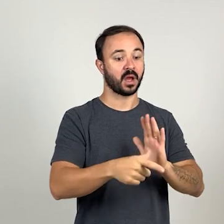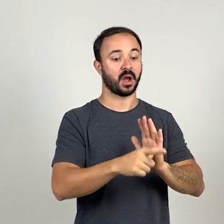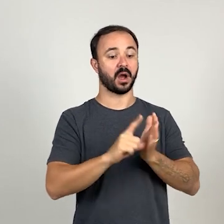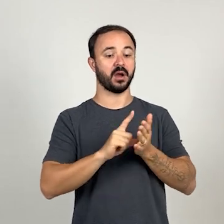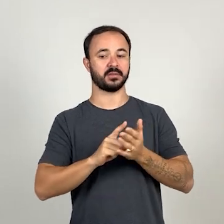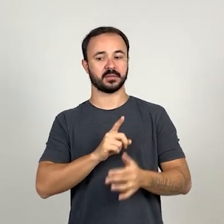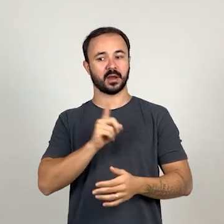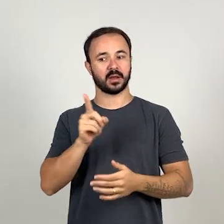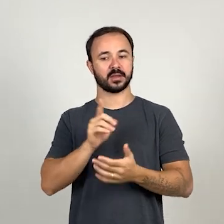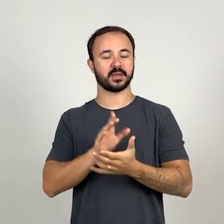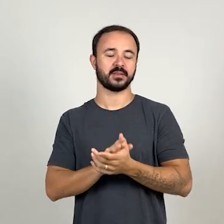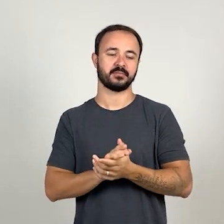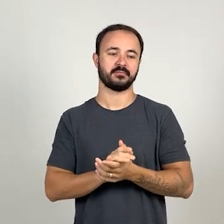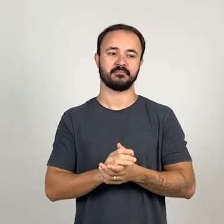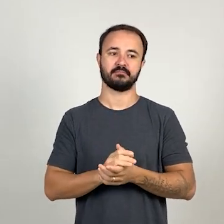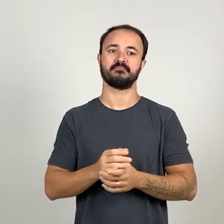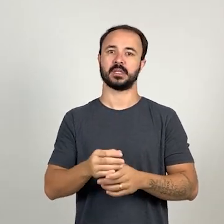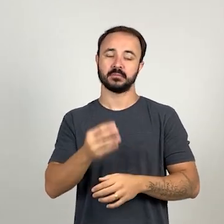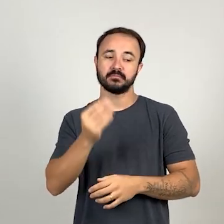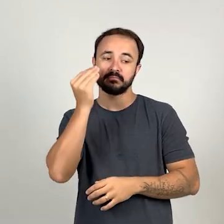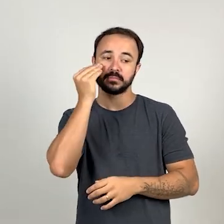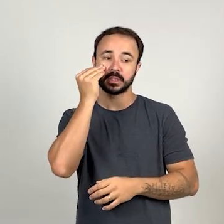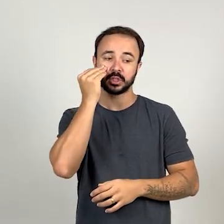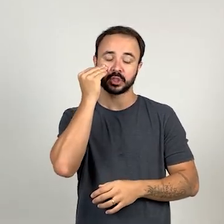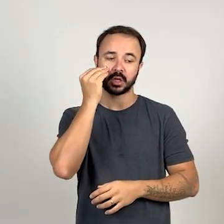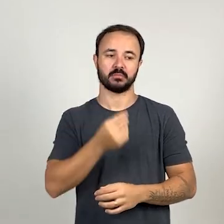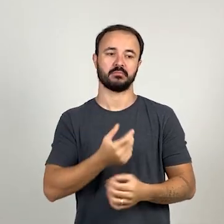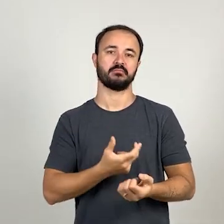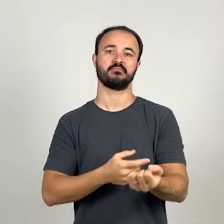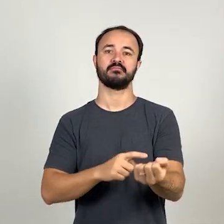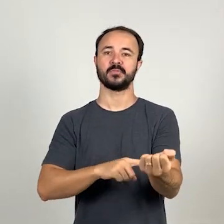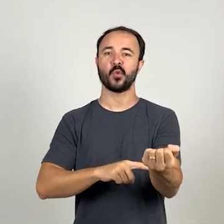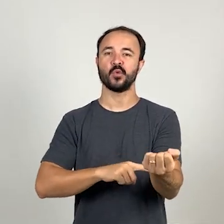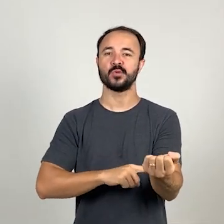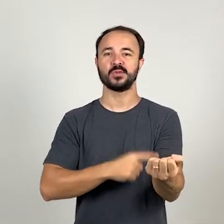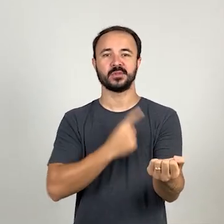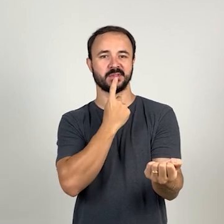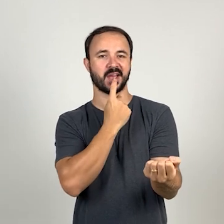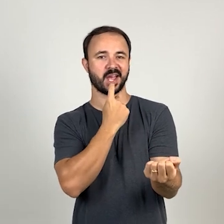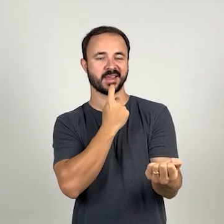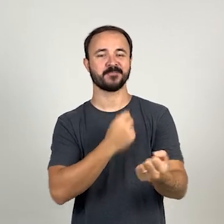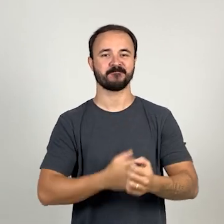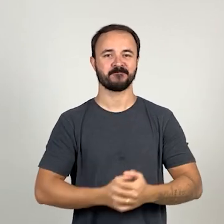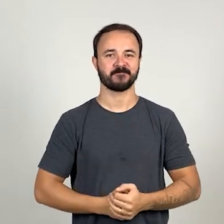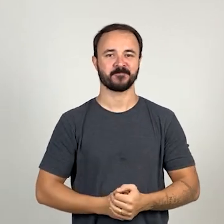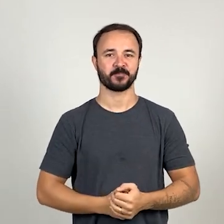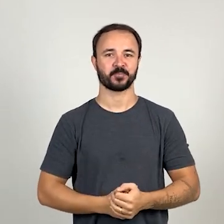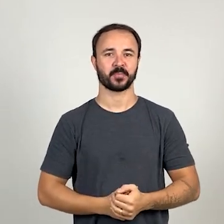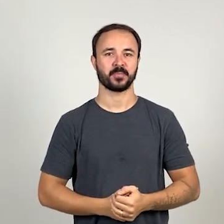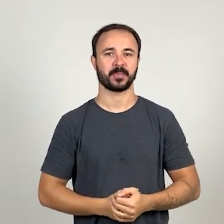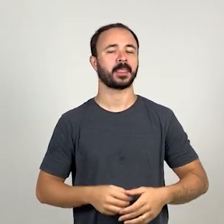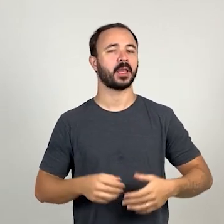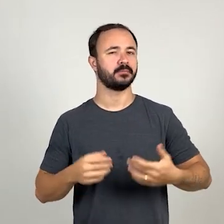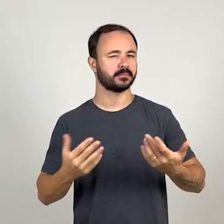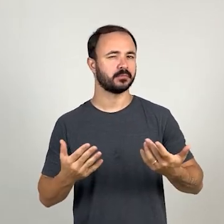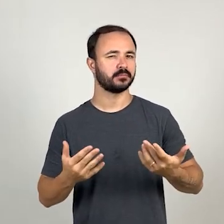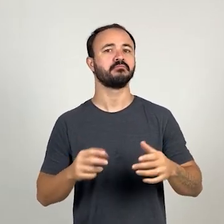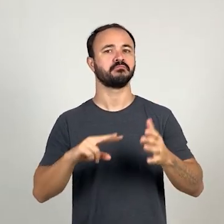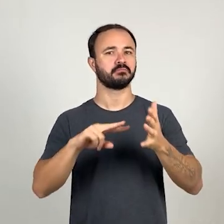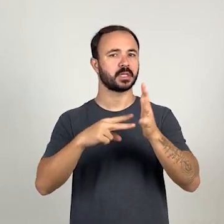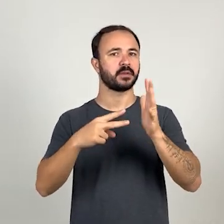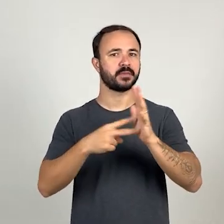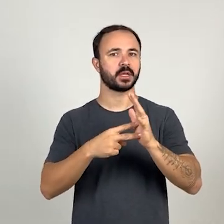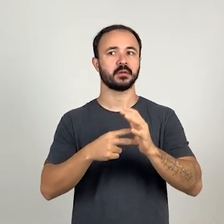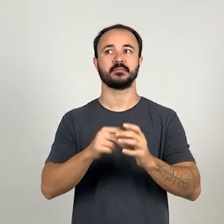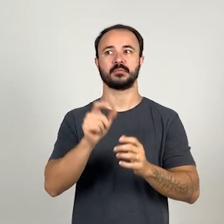comer nada antes de fazer o teste de sangue. Então eu uso essa palavra mustn't. It's not allowed, uma coisa que não é